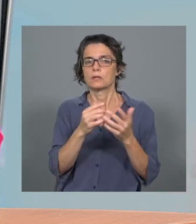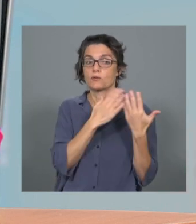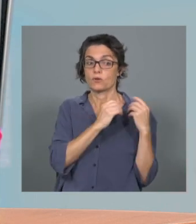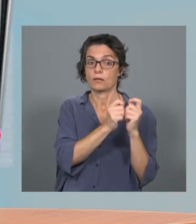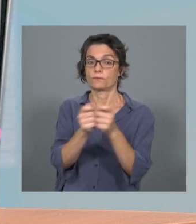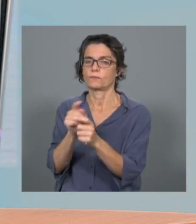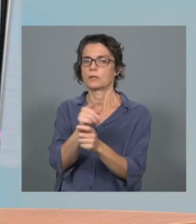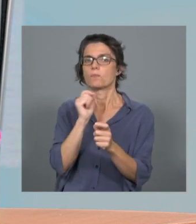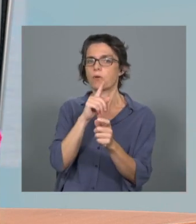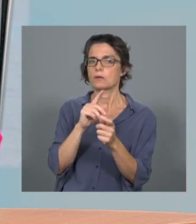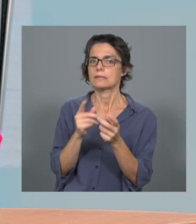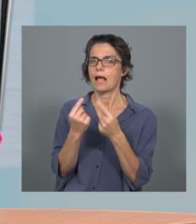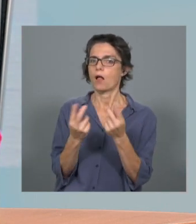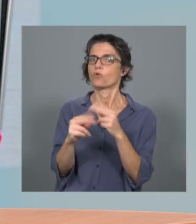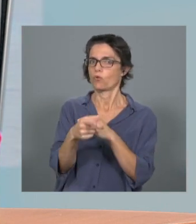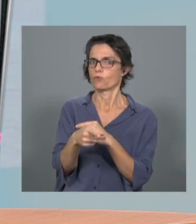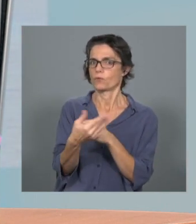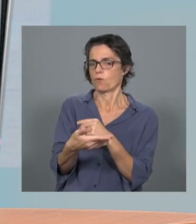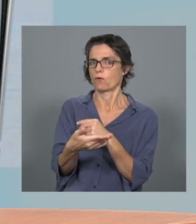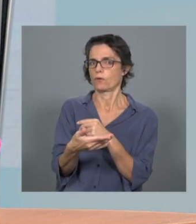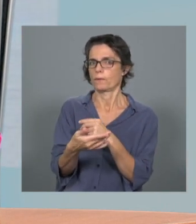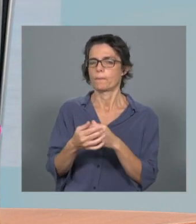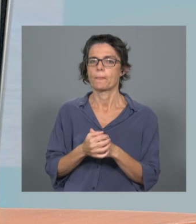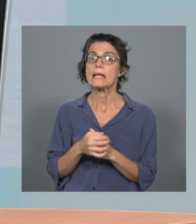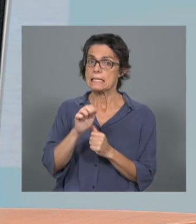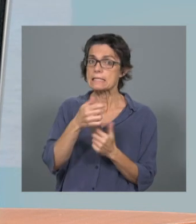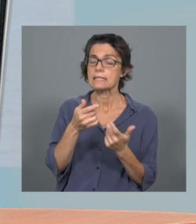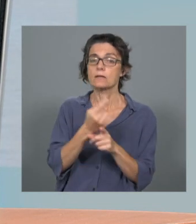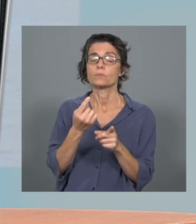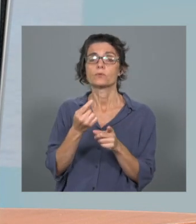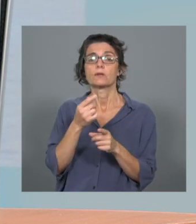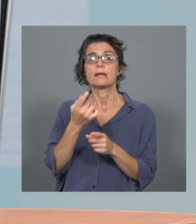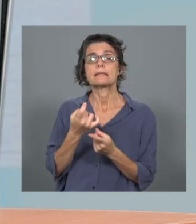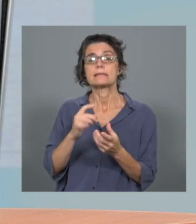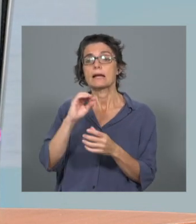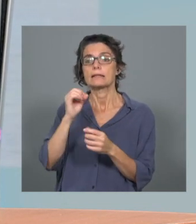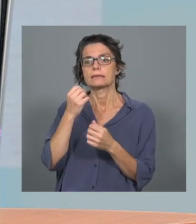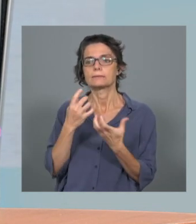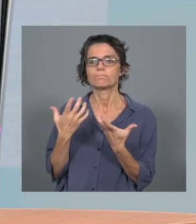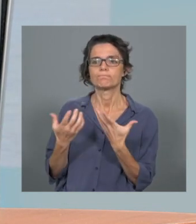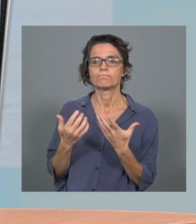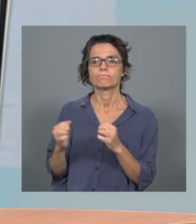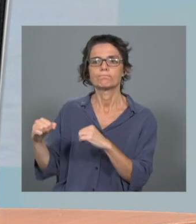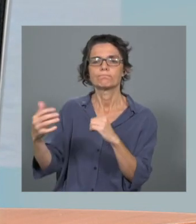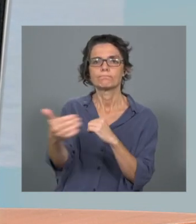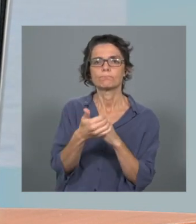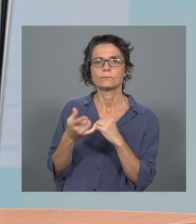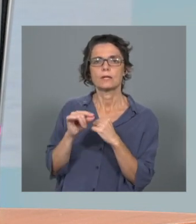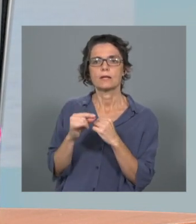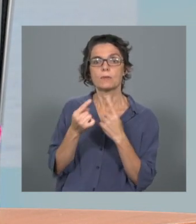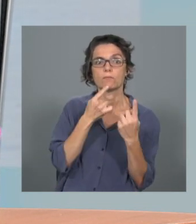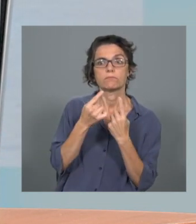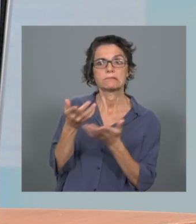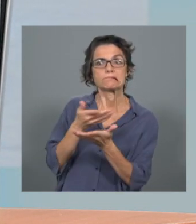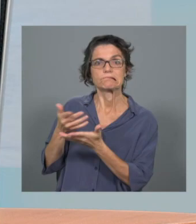e vamos acreditar que das necessidades de criação de consenso e da necessidade de estabelecimento de negociações